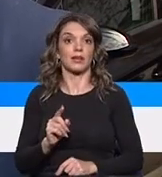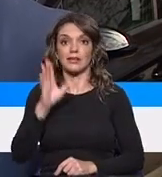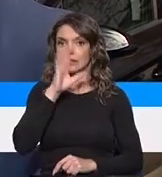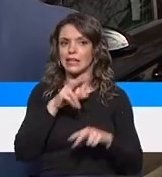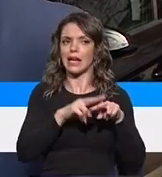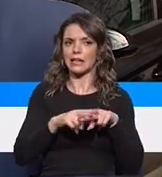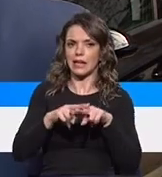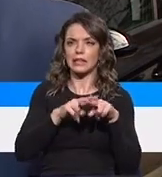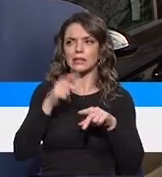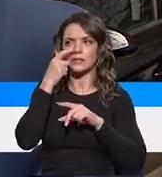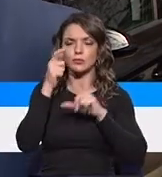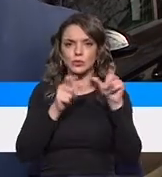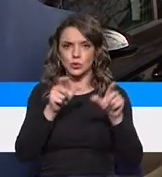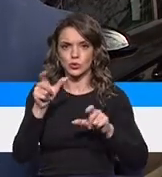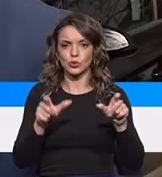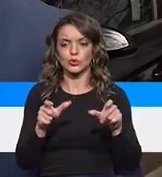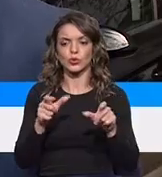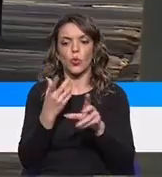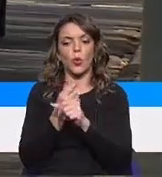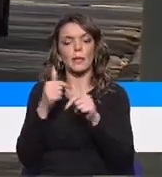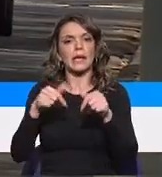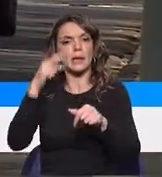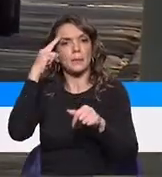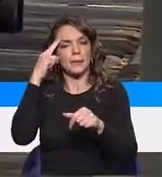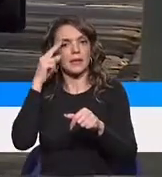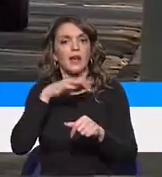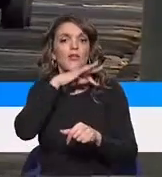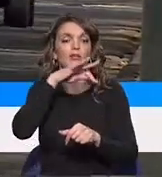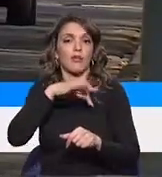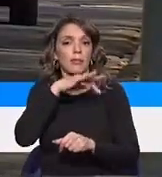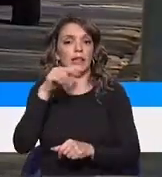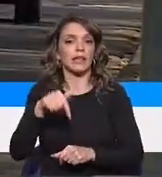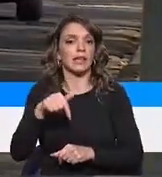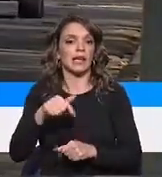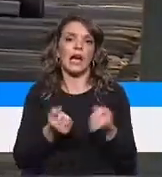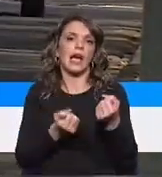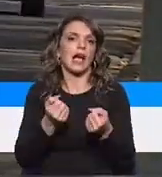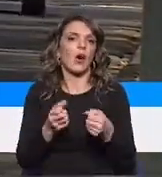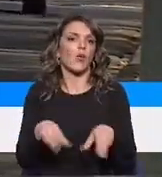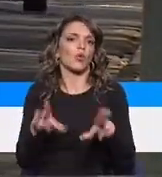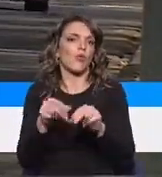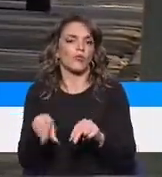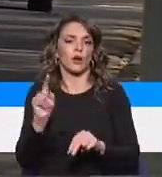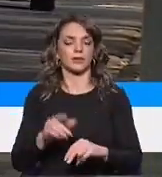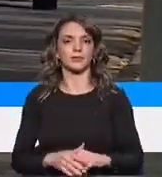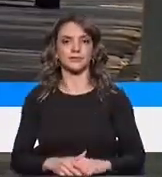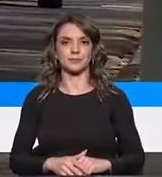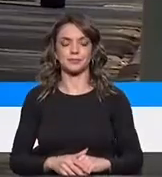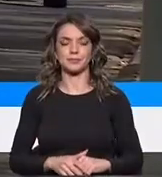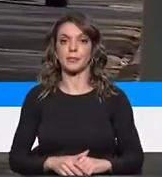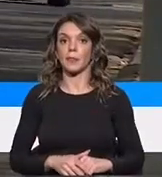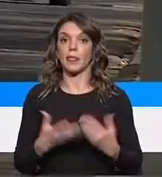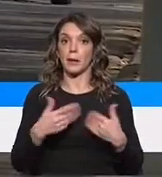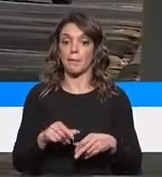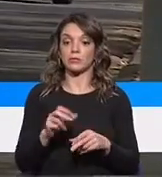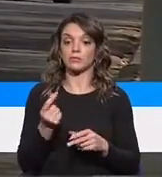pessoas e os consumidores aqui da Madeira, as famílias, os carros não são assim tão novos como parece. Mas o aumento do